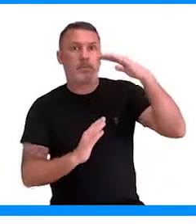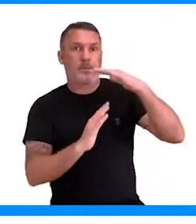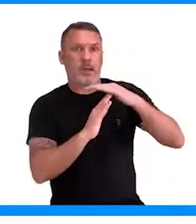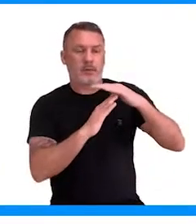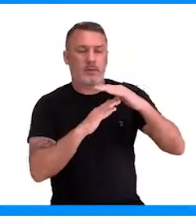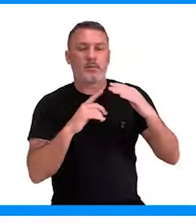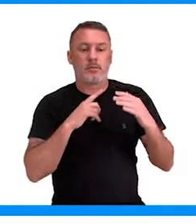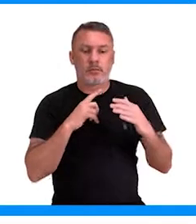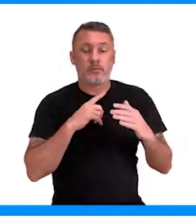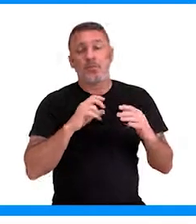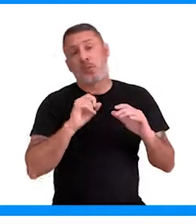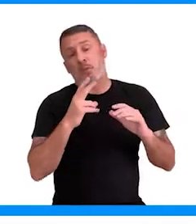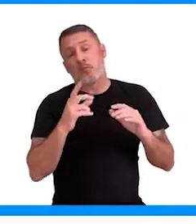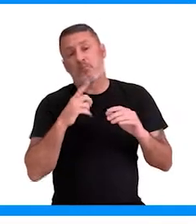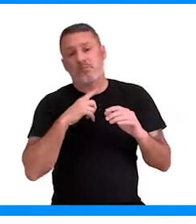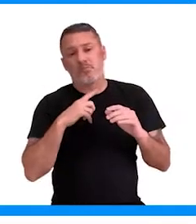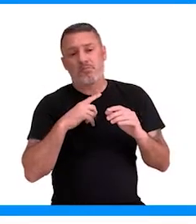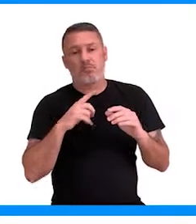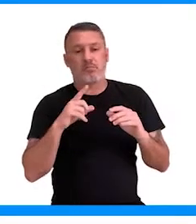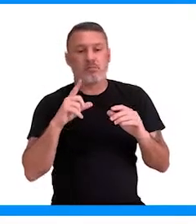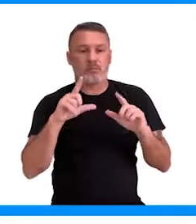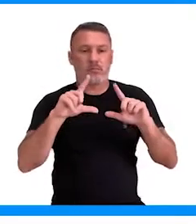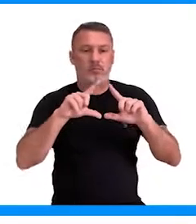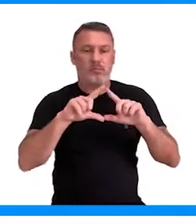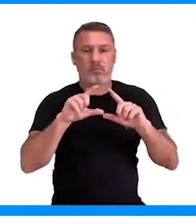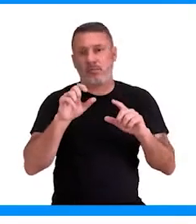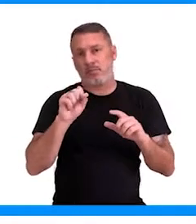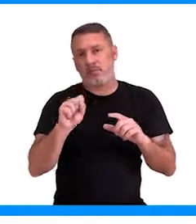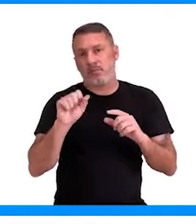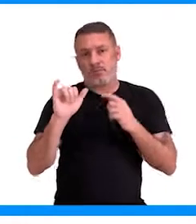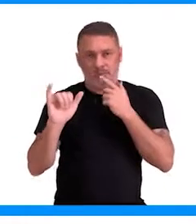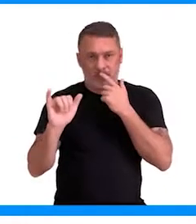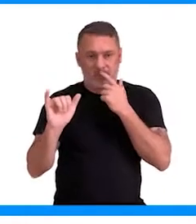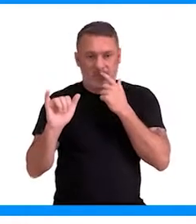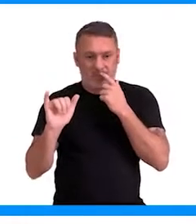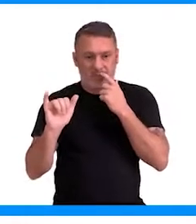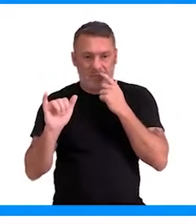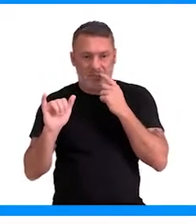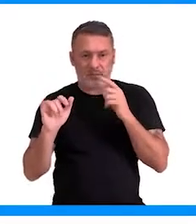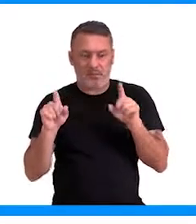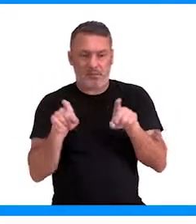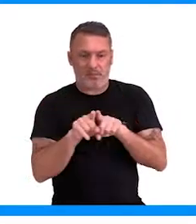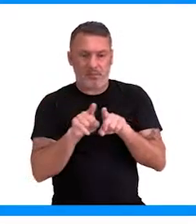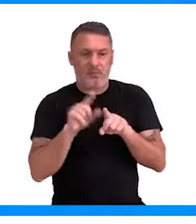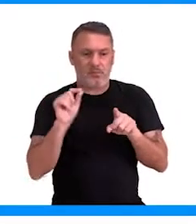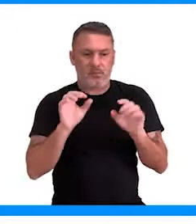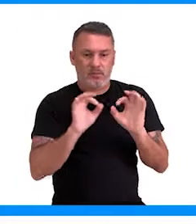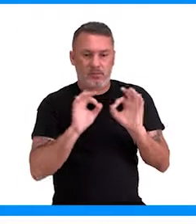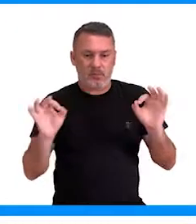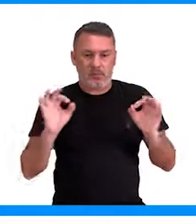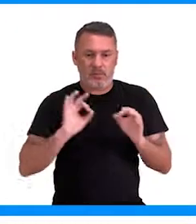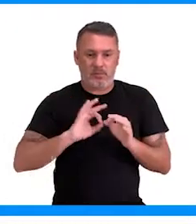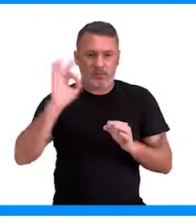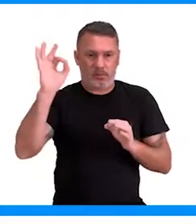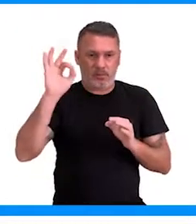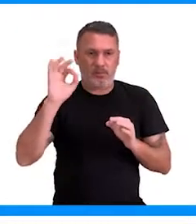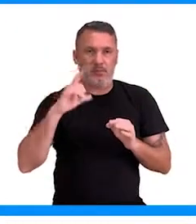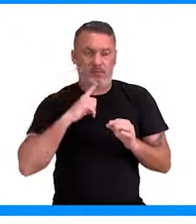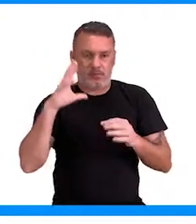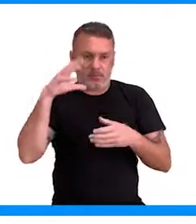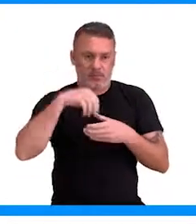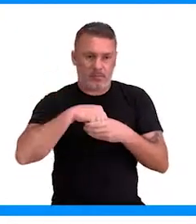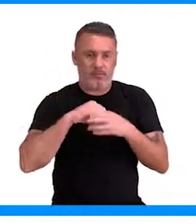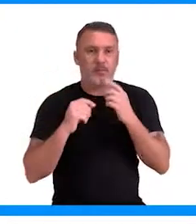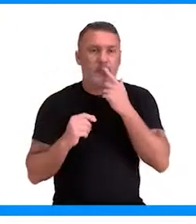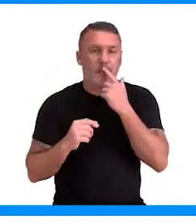altura máxima, ou simplesmente o ΔSy, alcance deslocamento, né,